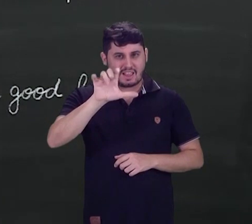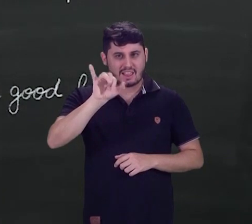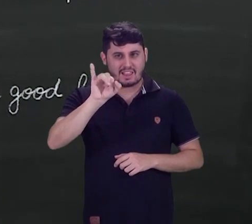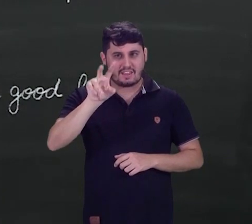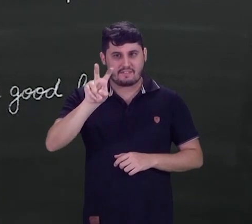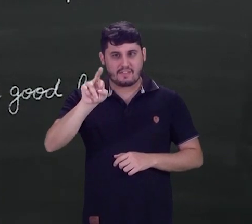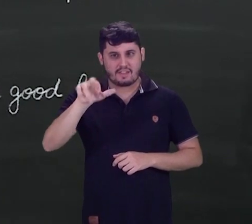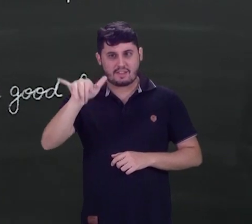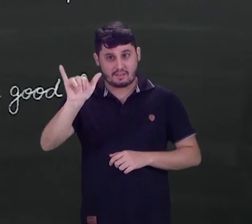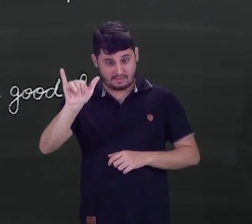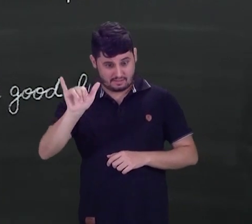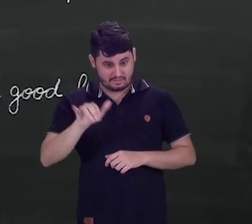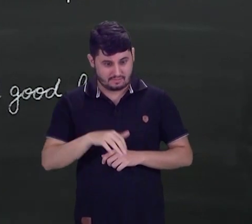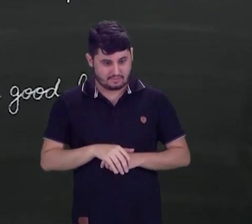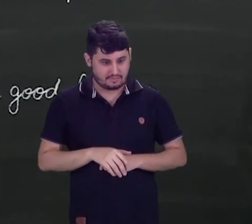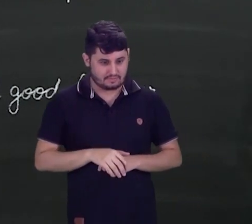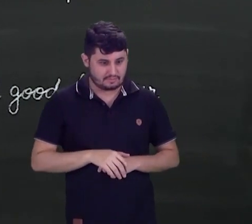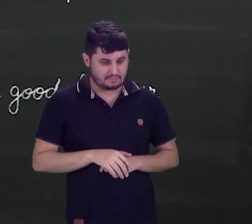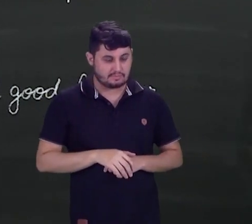lembrar aqui, vamos soletrar?